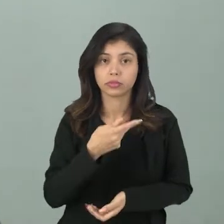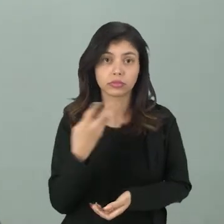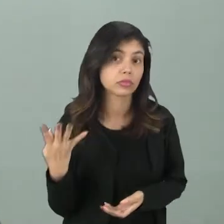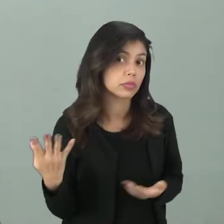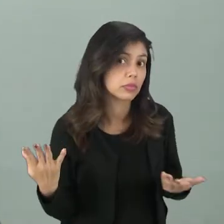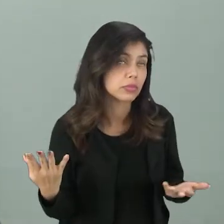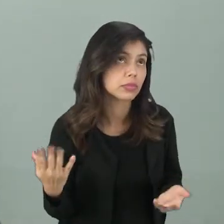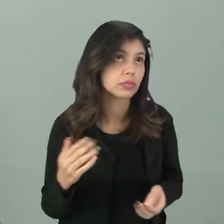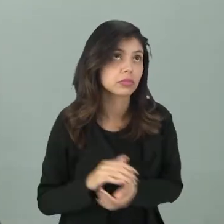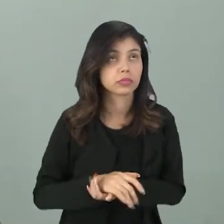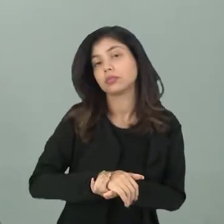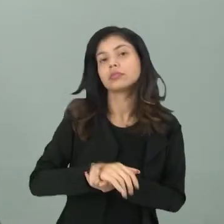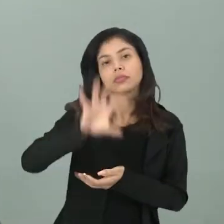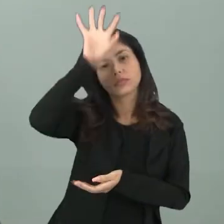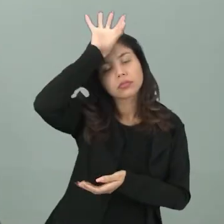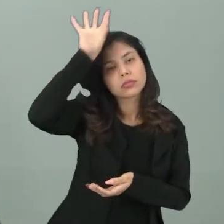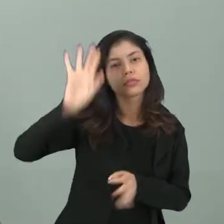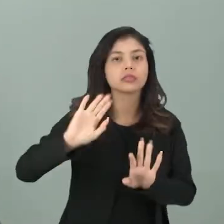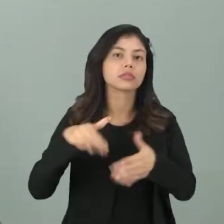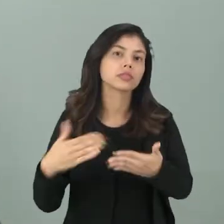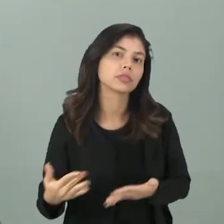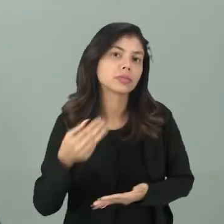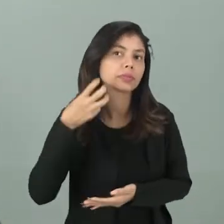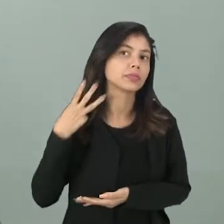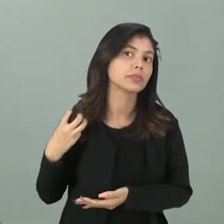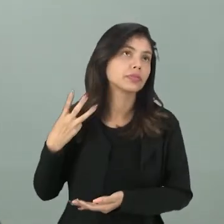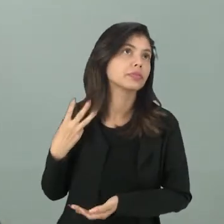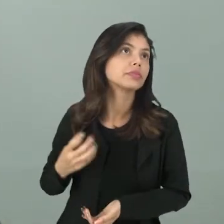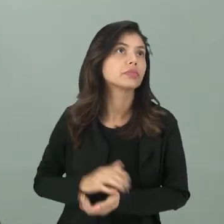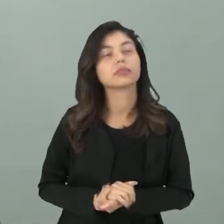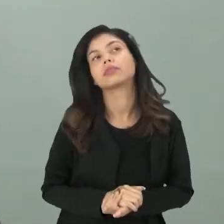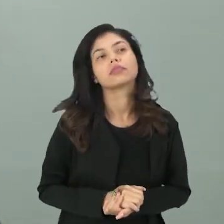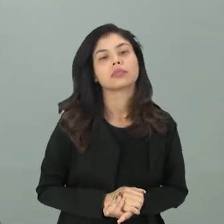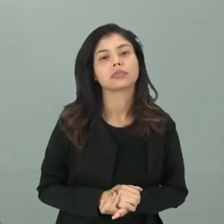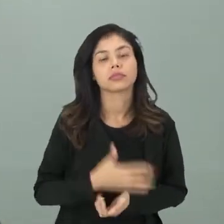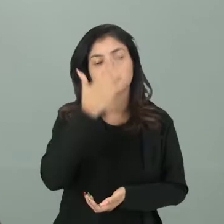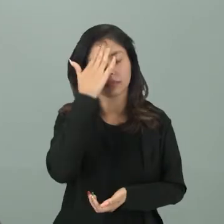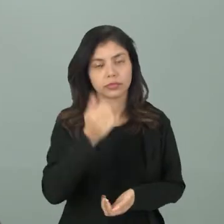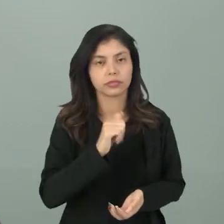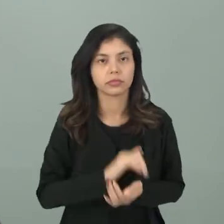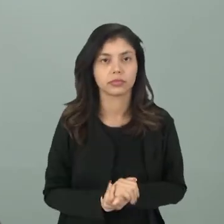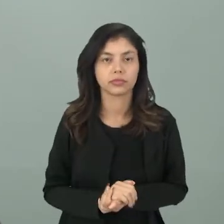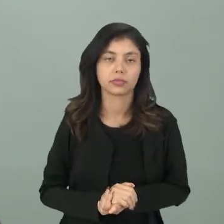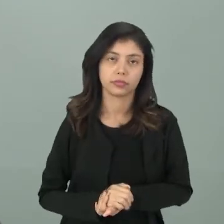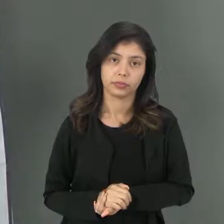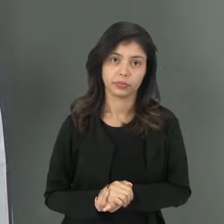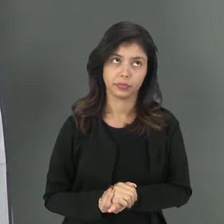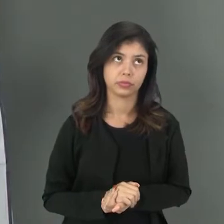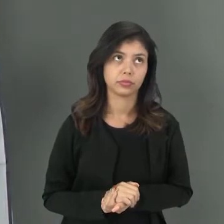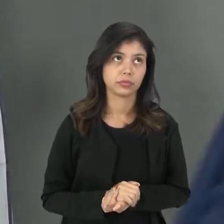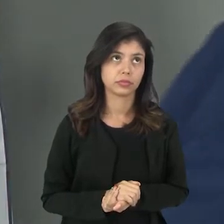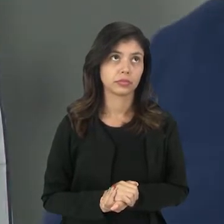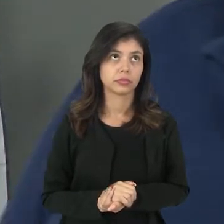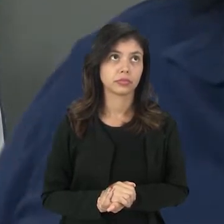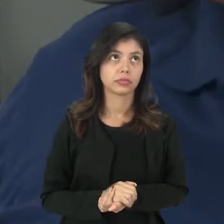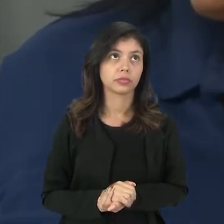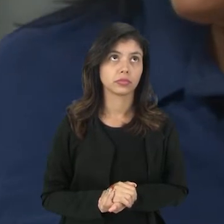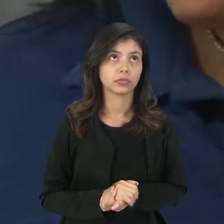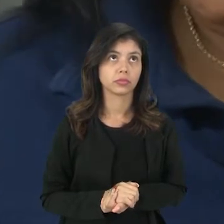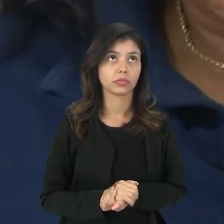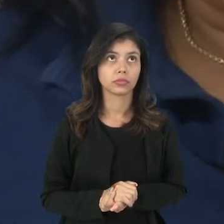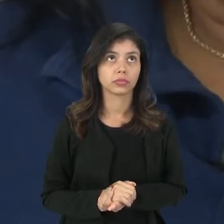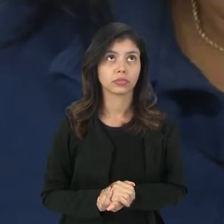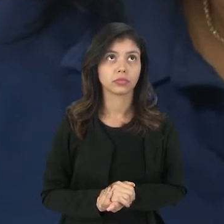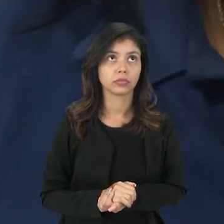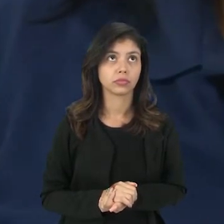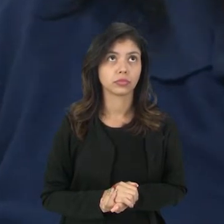do Cebolinha e da Magali. Então, a gente sabe que o Cebolinha, ele